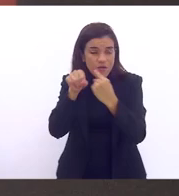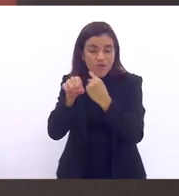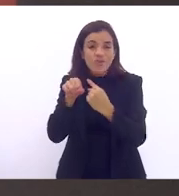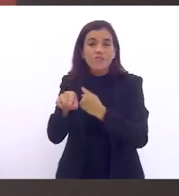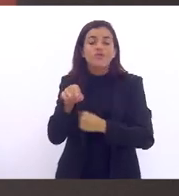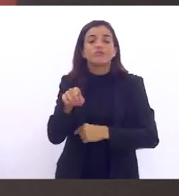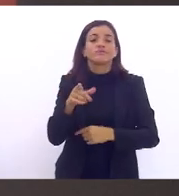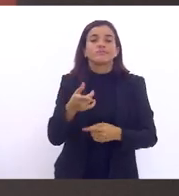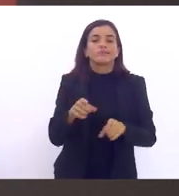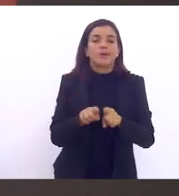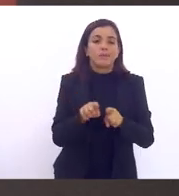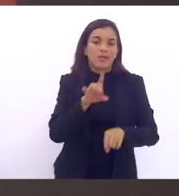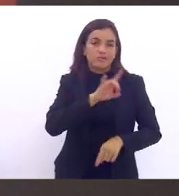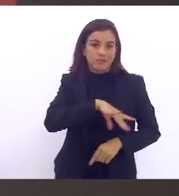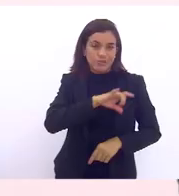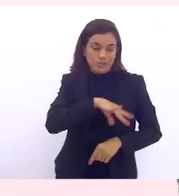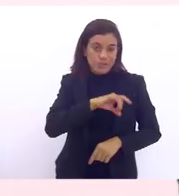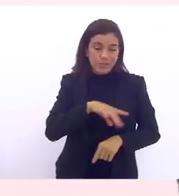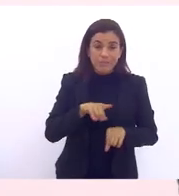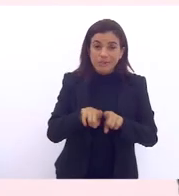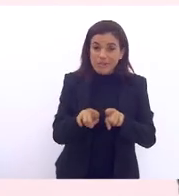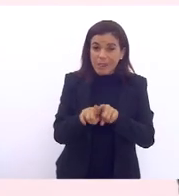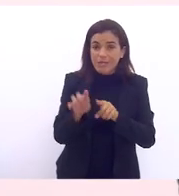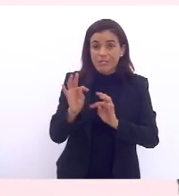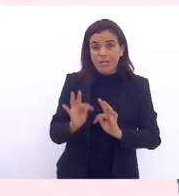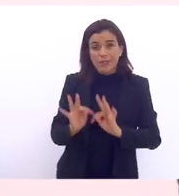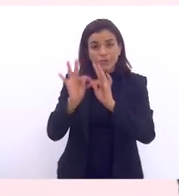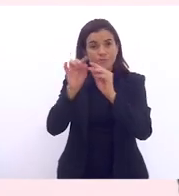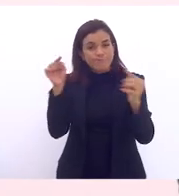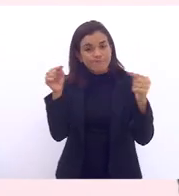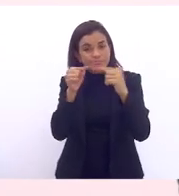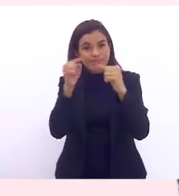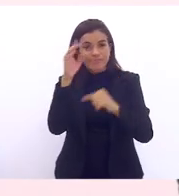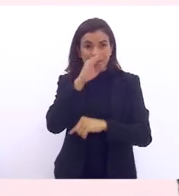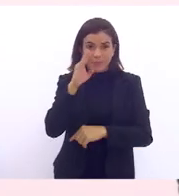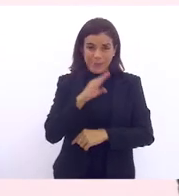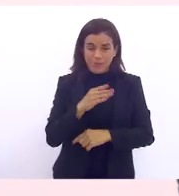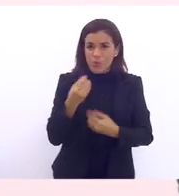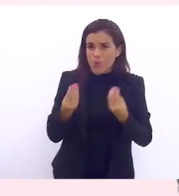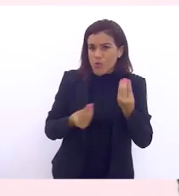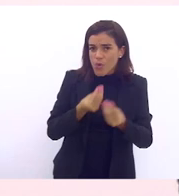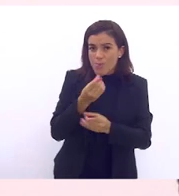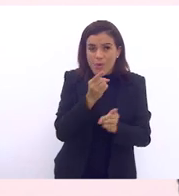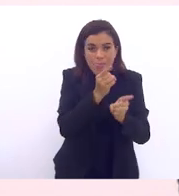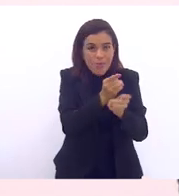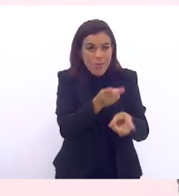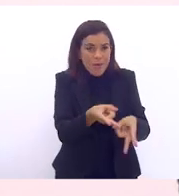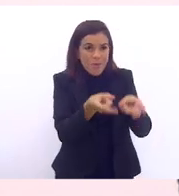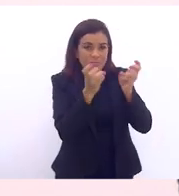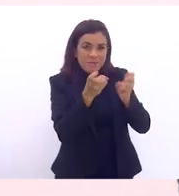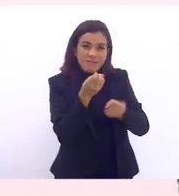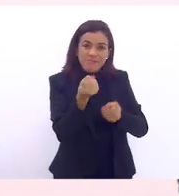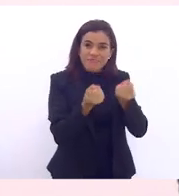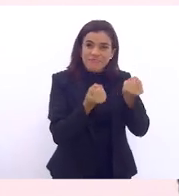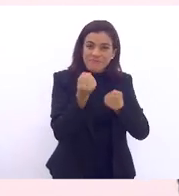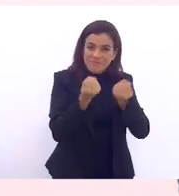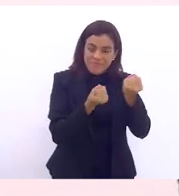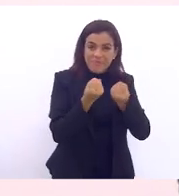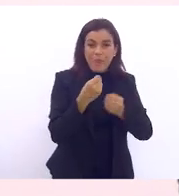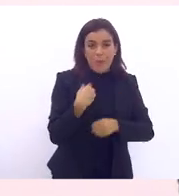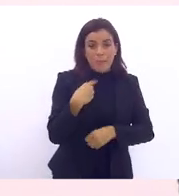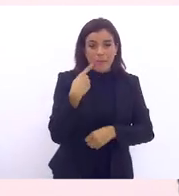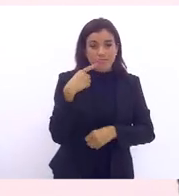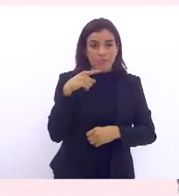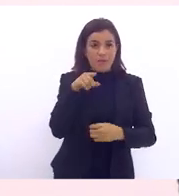mundo fomos ver o Chile mas nós pegamos tecnologia que funciona pro Brasil e como é que eu identifico um um um veículo eu preciso detectar que tá